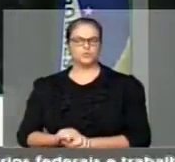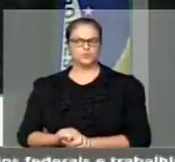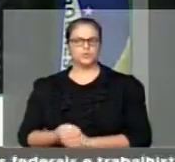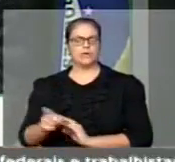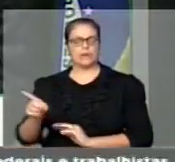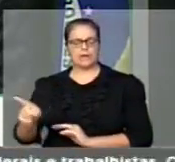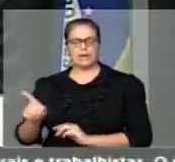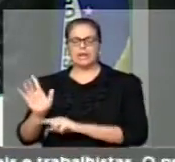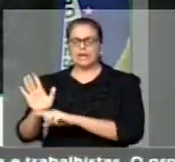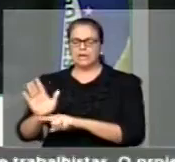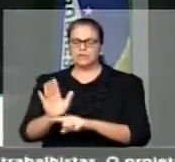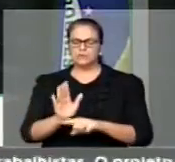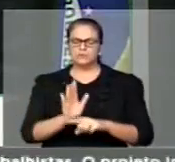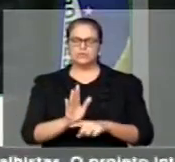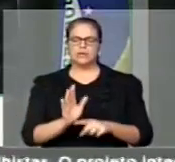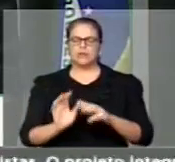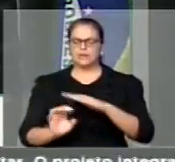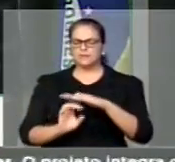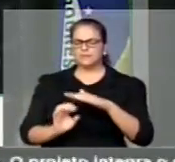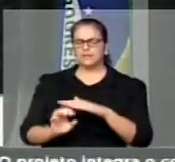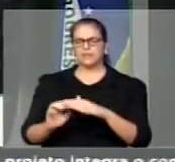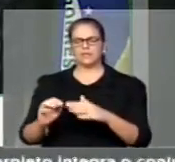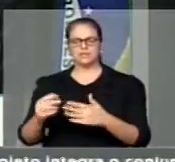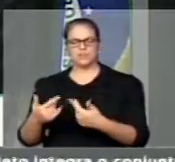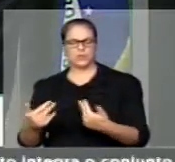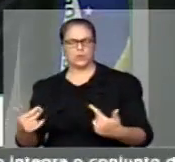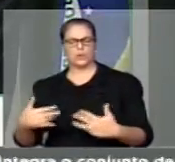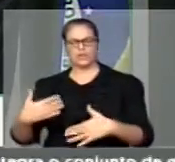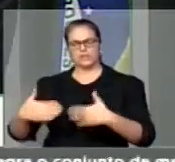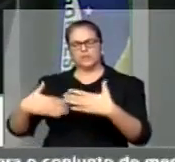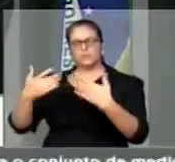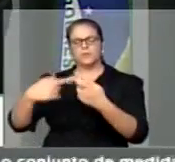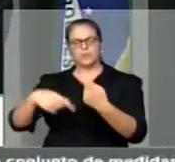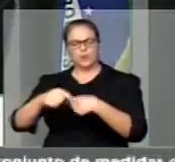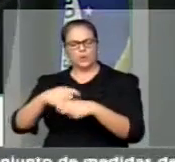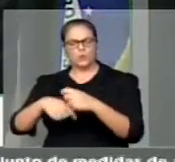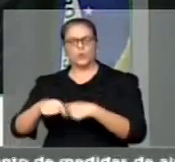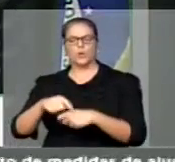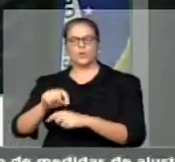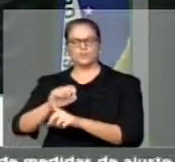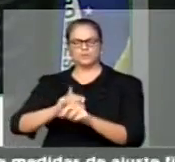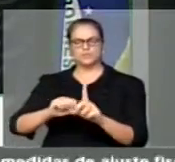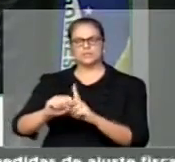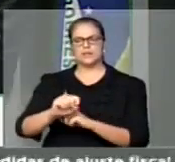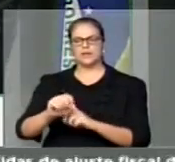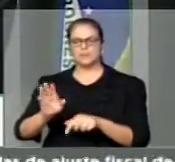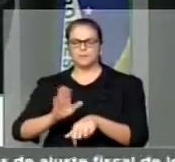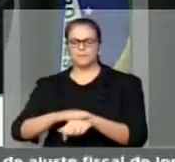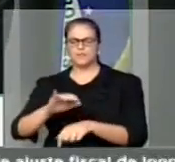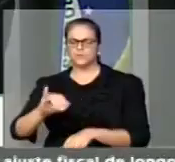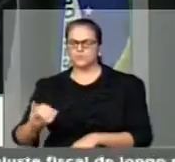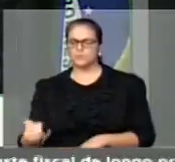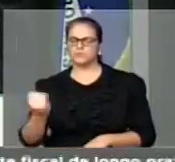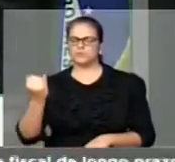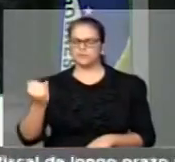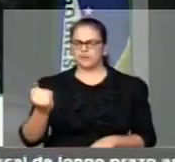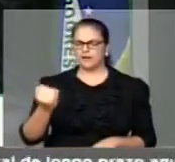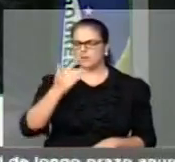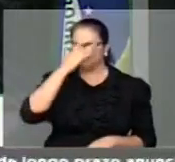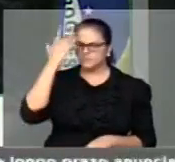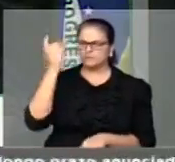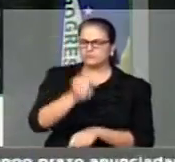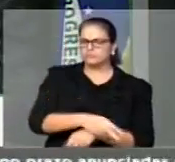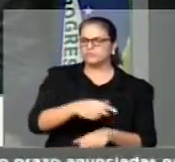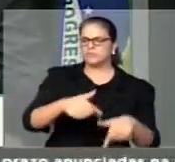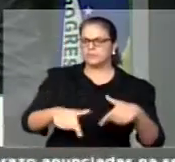uma política de desenvolvimento econômico e social, para que pudesse levar oportunidade de trabalho aos estados